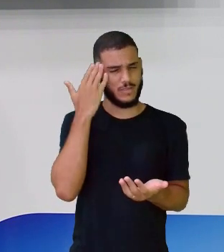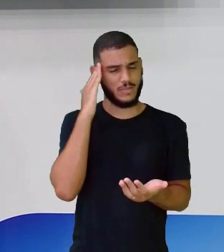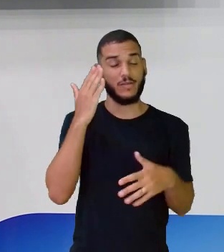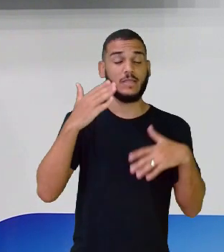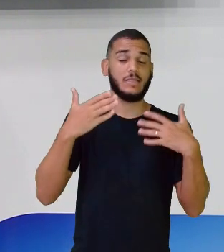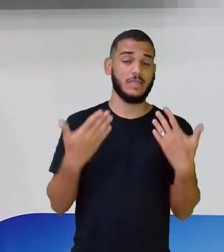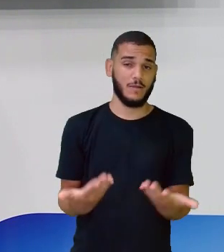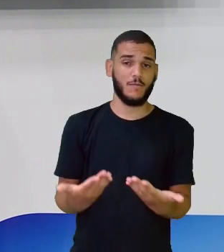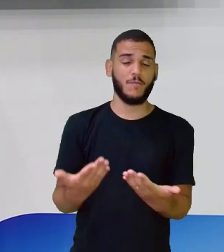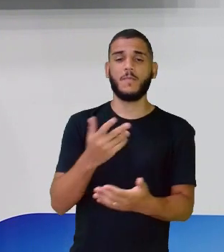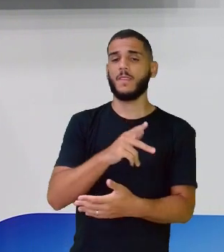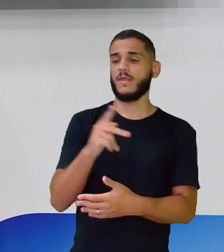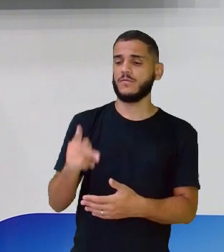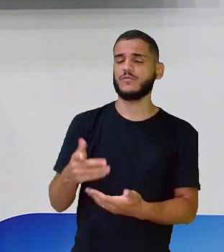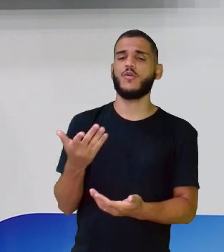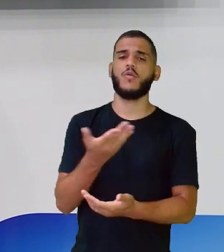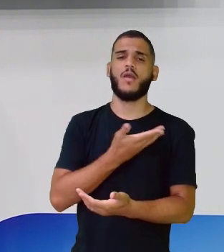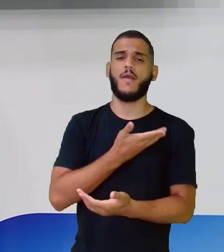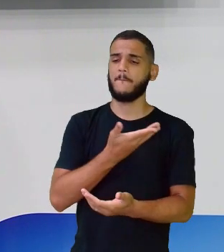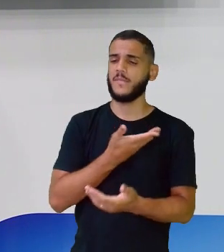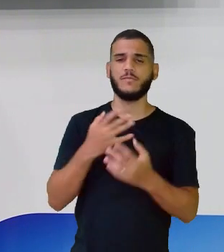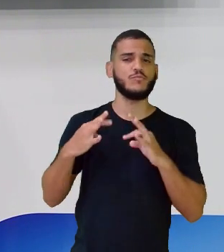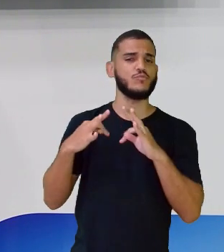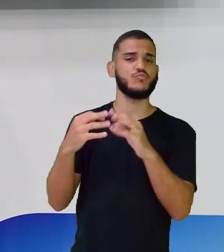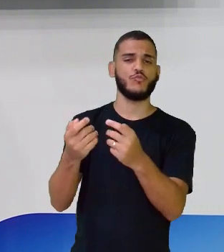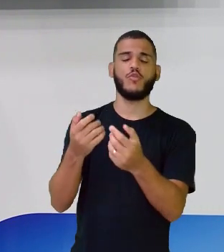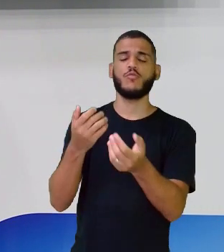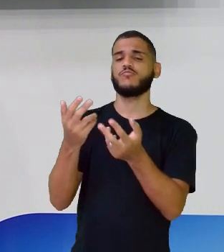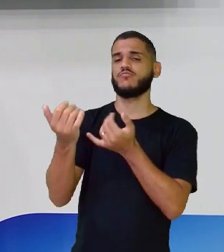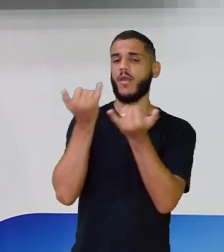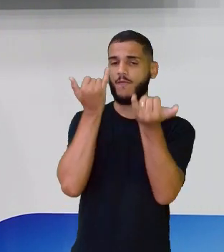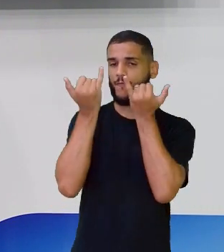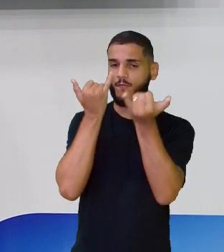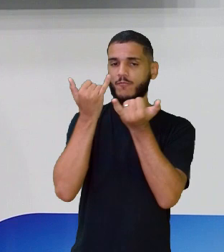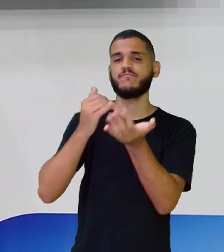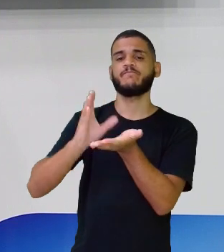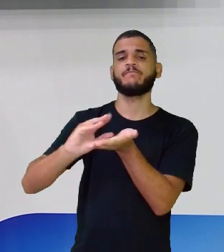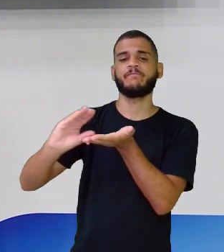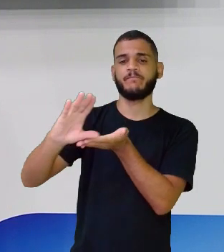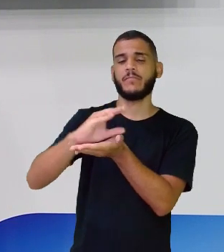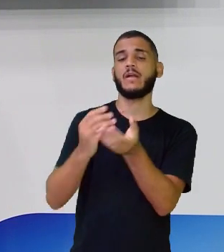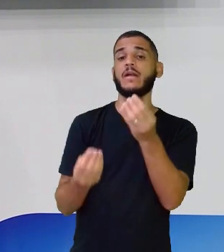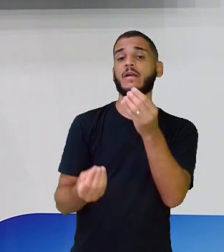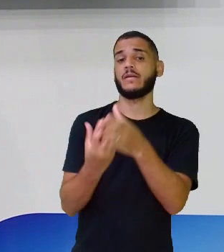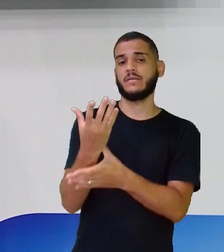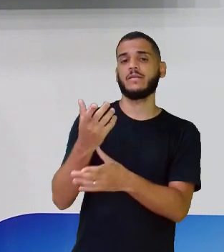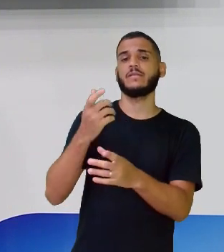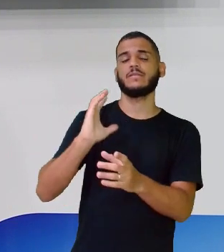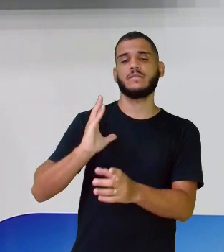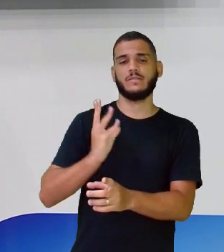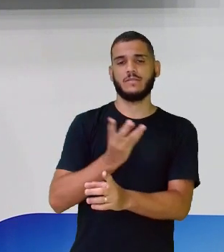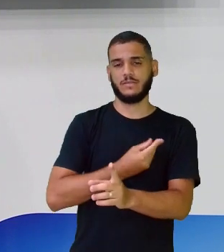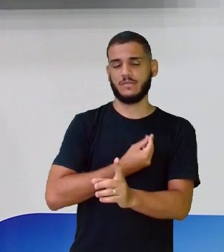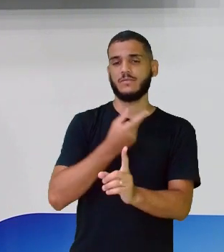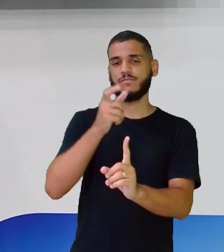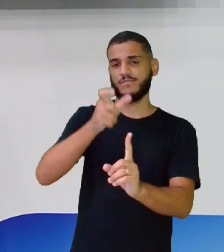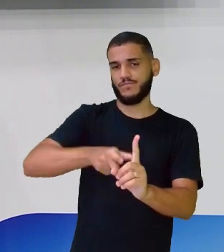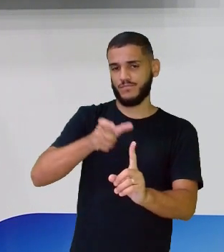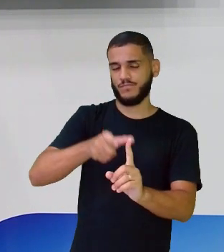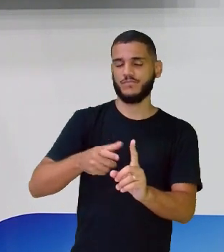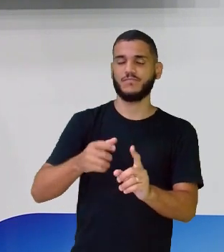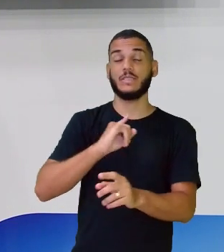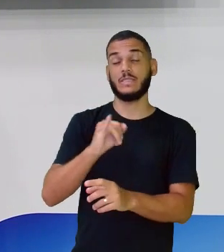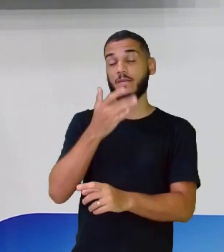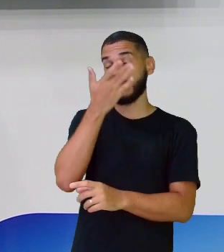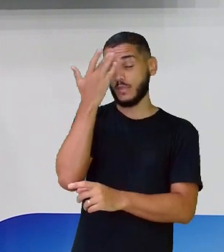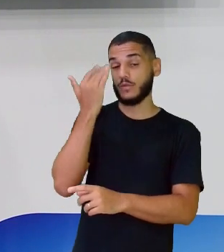professores, né? Então, tudo isso é coleta de dados para construção, no caso, quando a pessoa já partiu, a